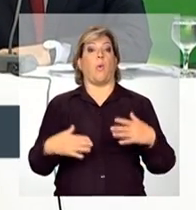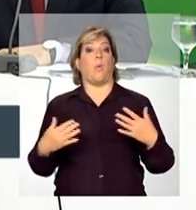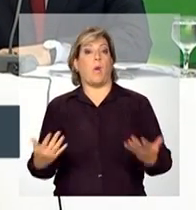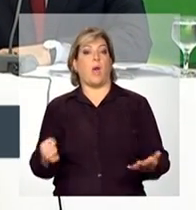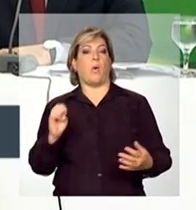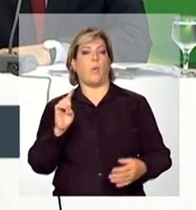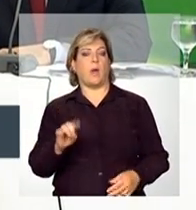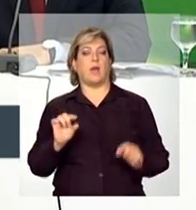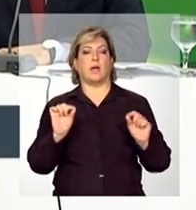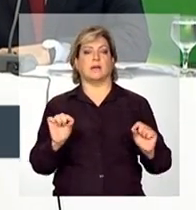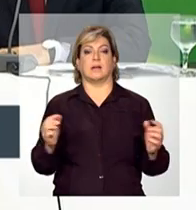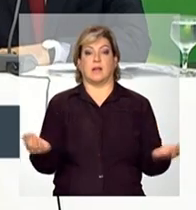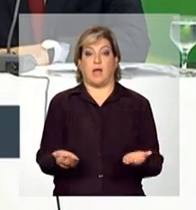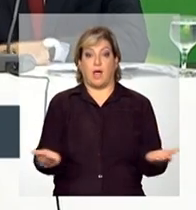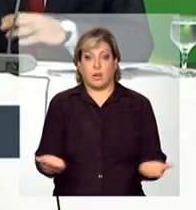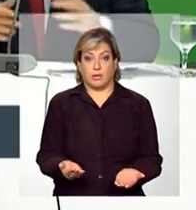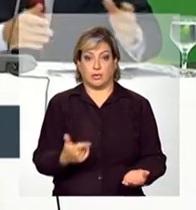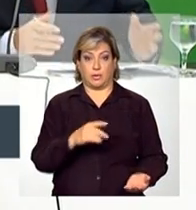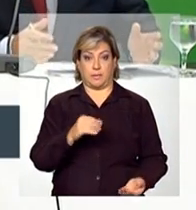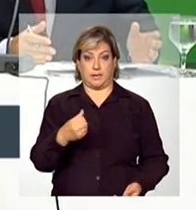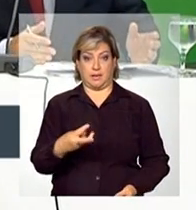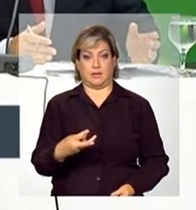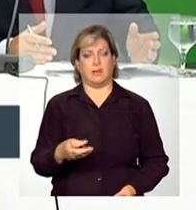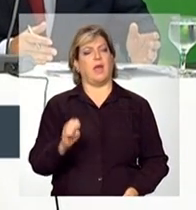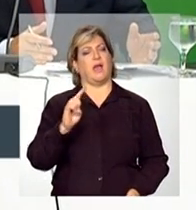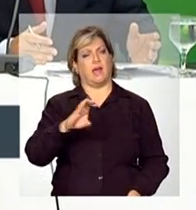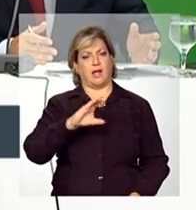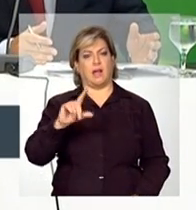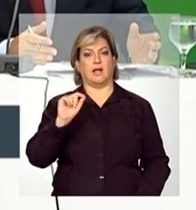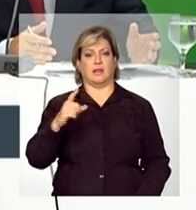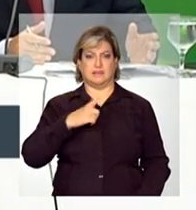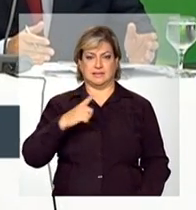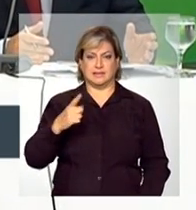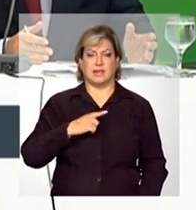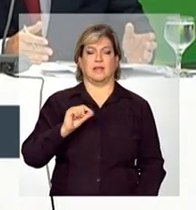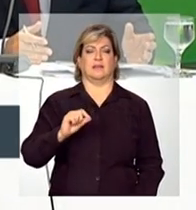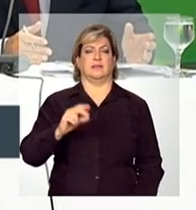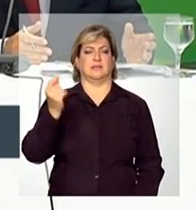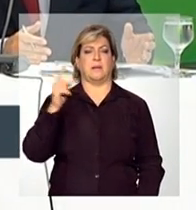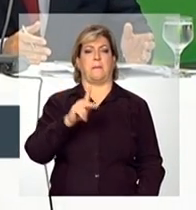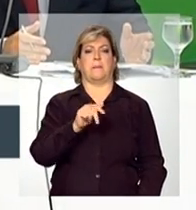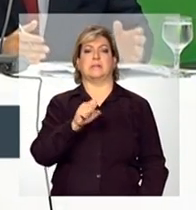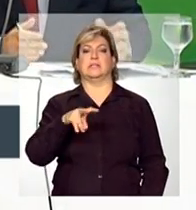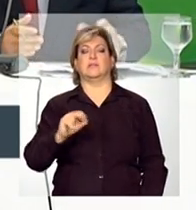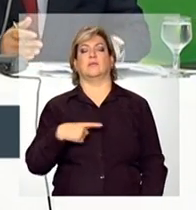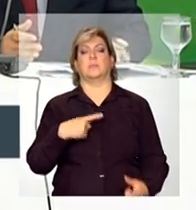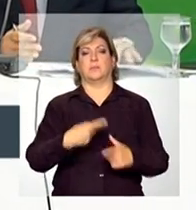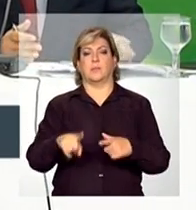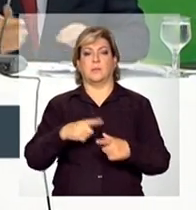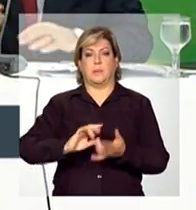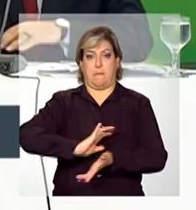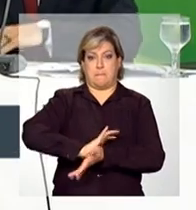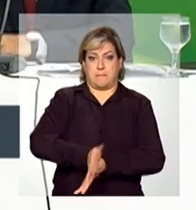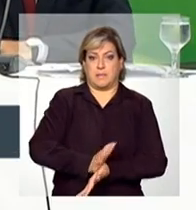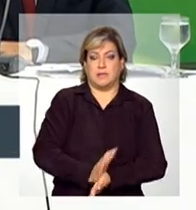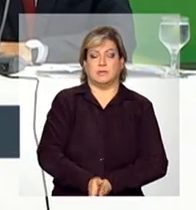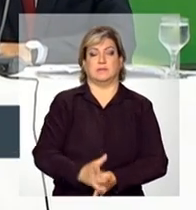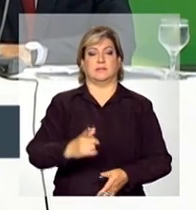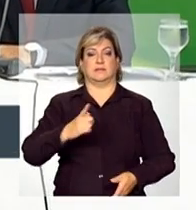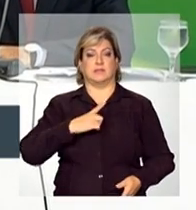2013 em relação aos negros evidente que nós temos um passivo de discriminação e Preconceito nós tínhamos por exemplo